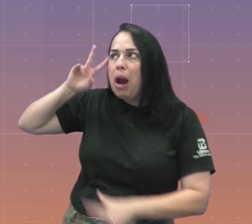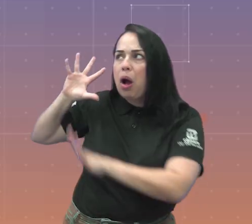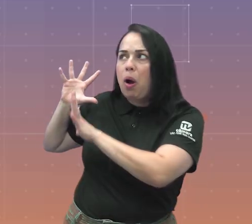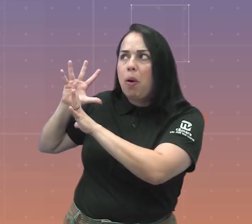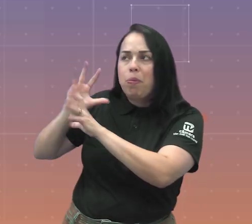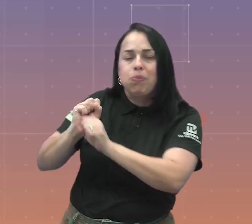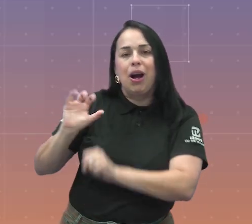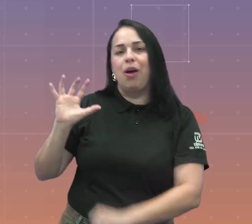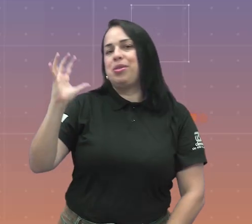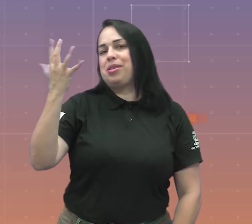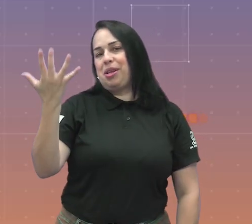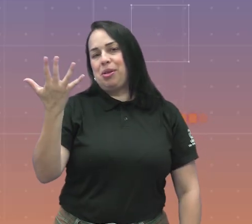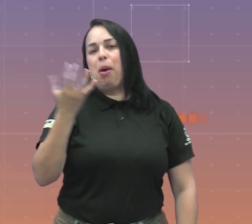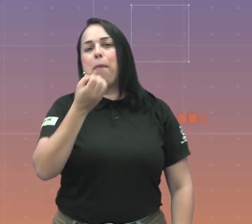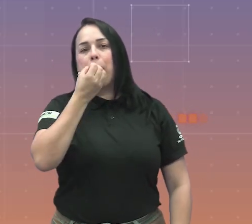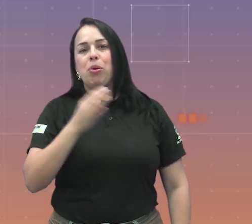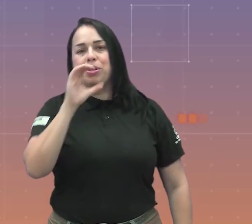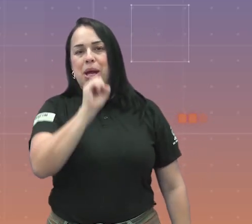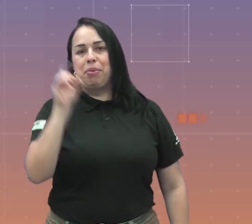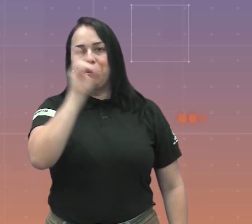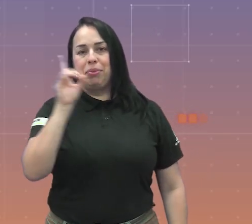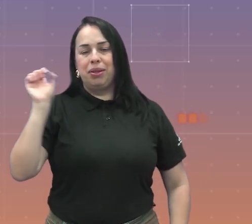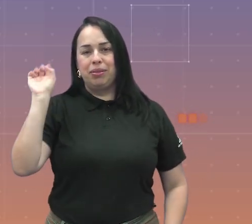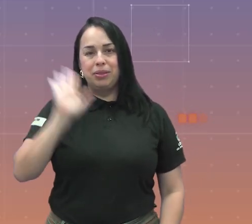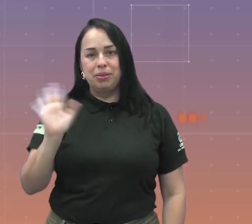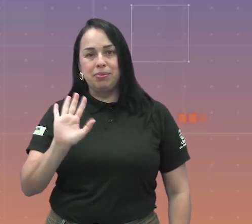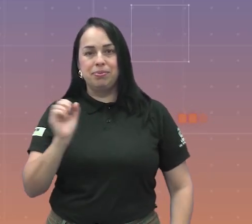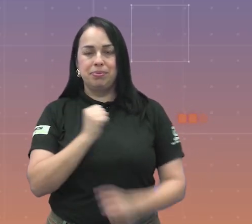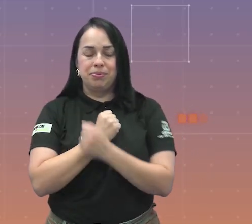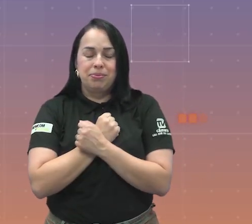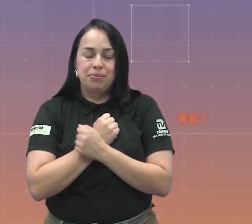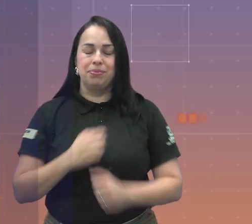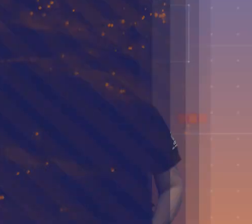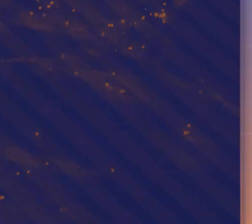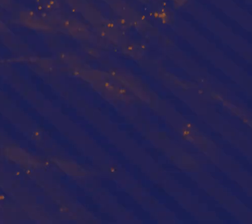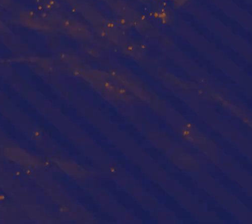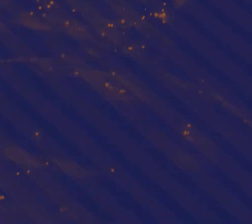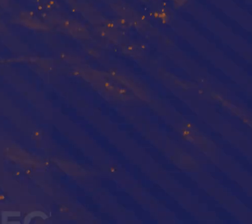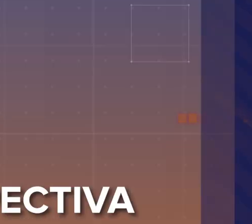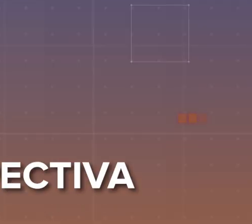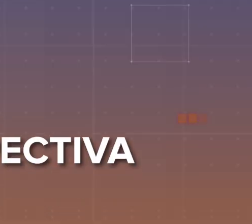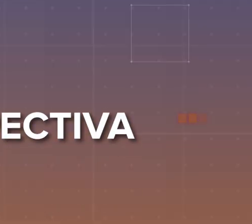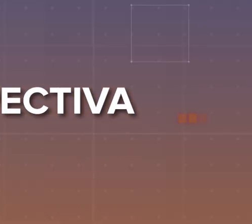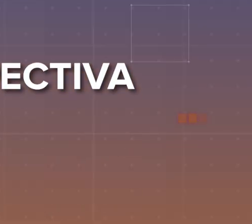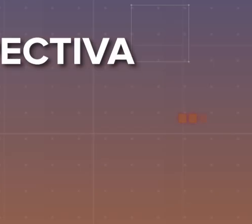os momentos marcantes de 2025 comigo. Ótimo fim de semana. Um abraço!